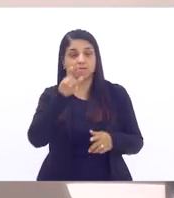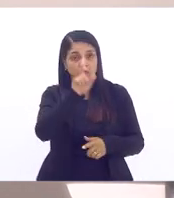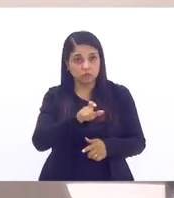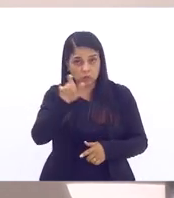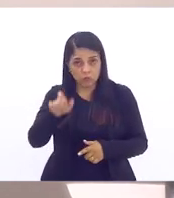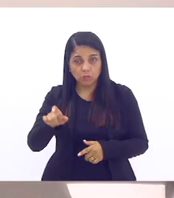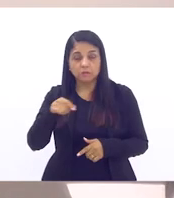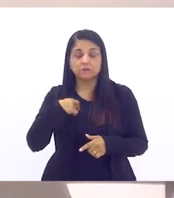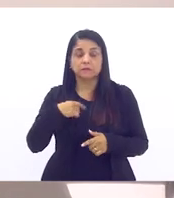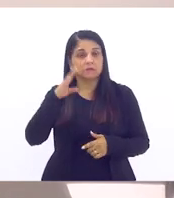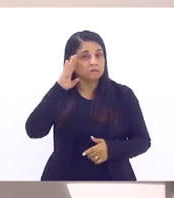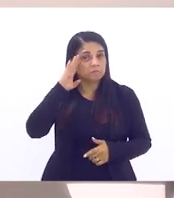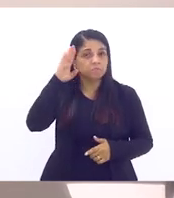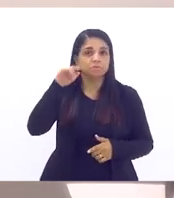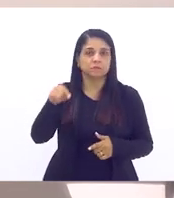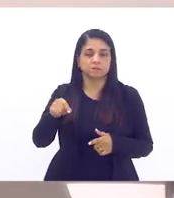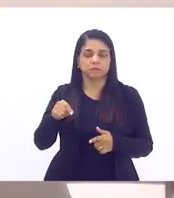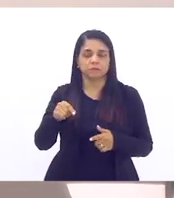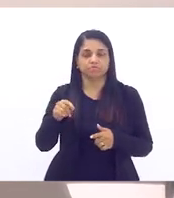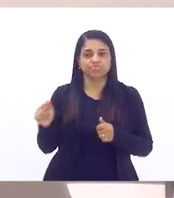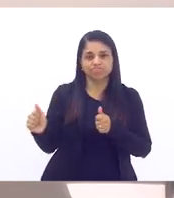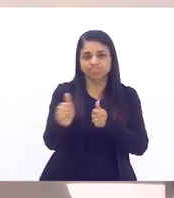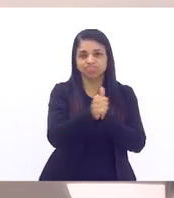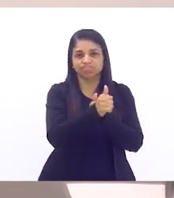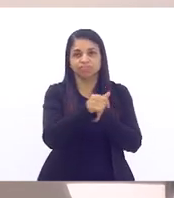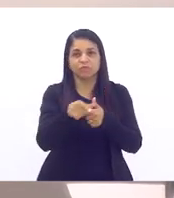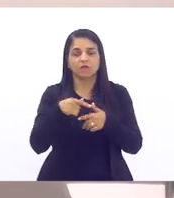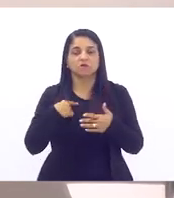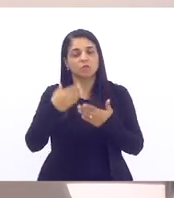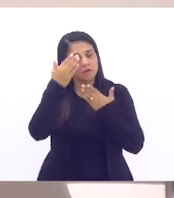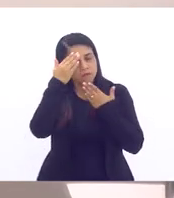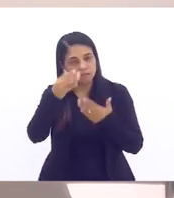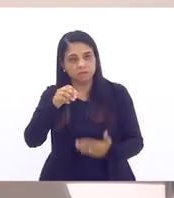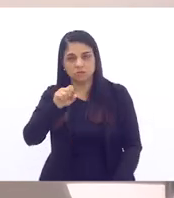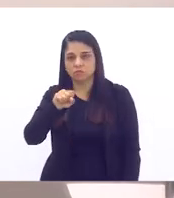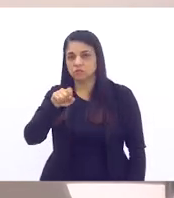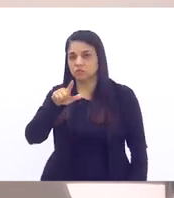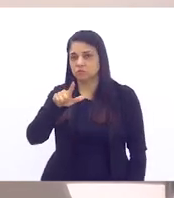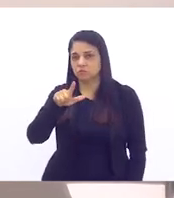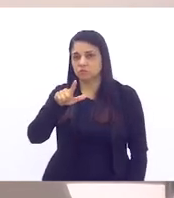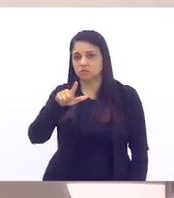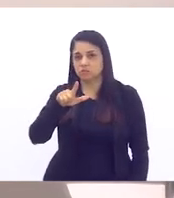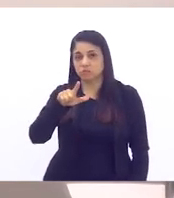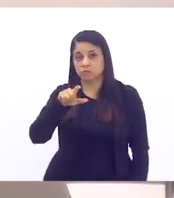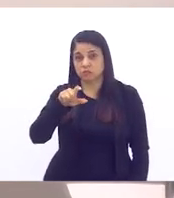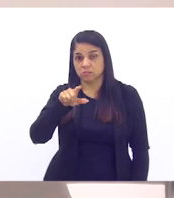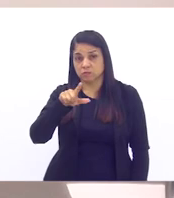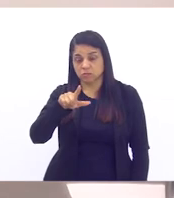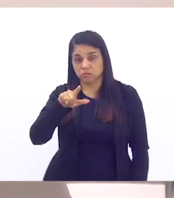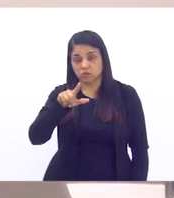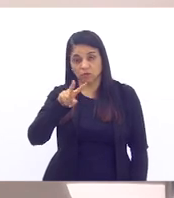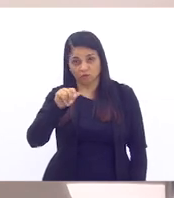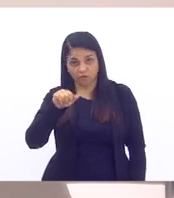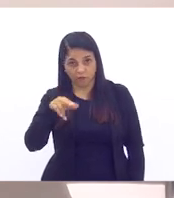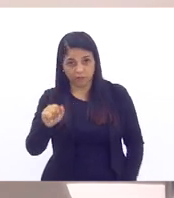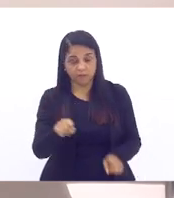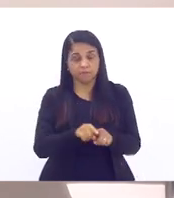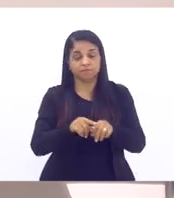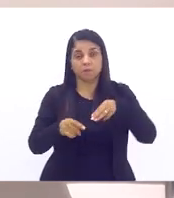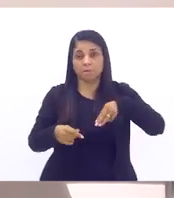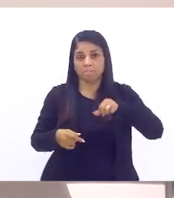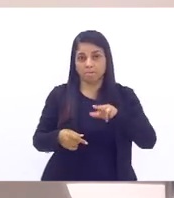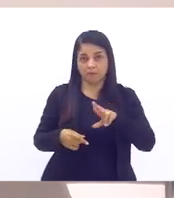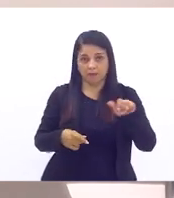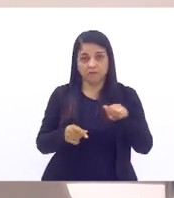a gente agradece as pessoas a Silvana e a Márcia que estão e também a vereadora Cris gêmeas lá de Mesquita que estão nos